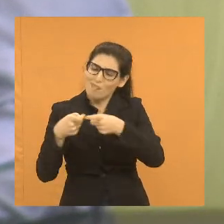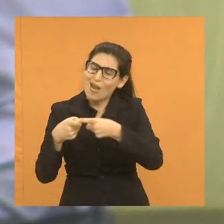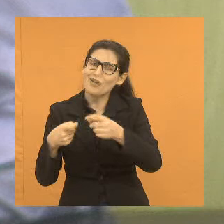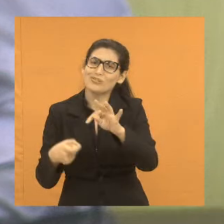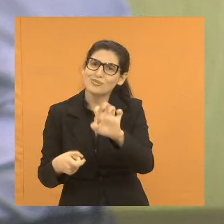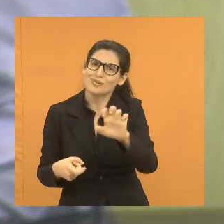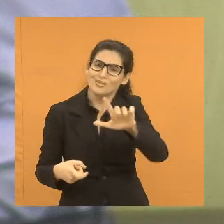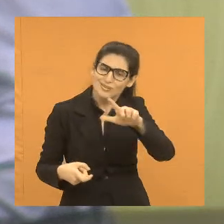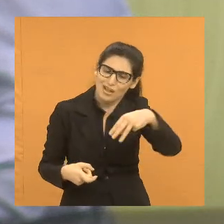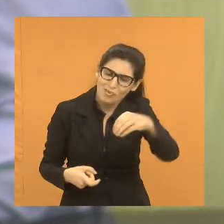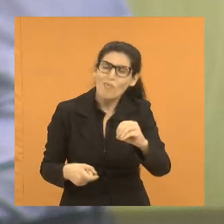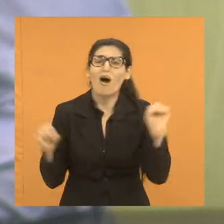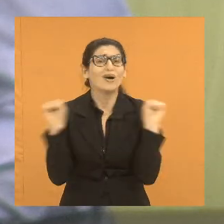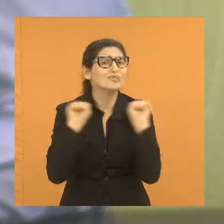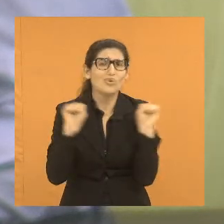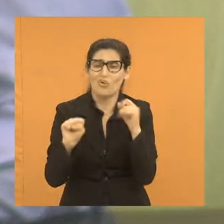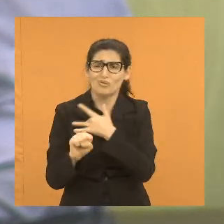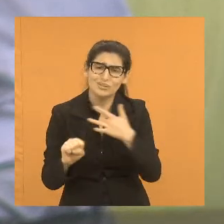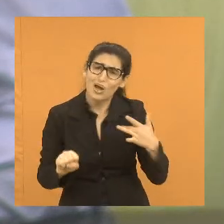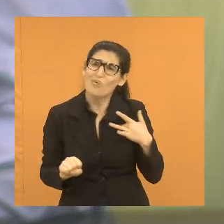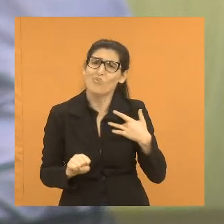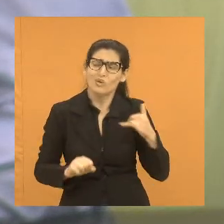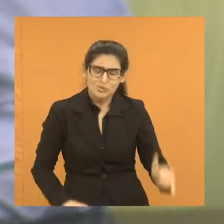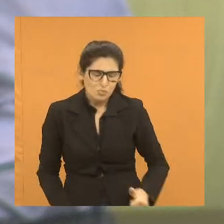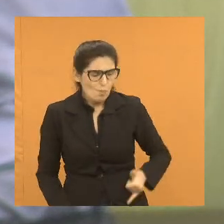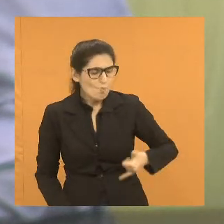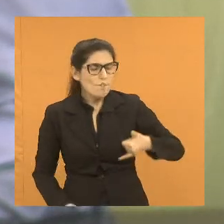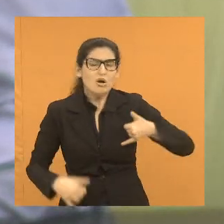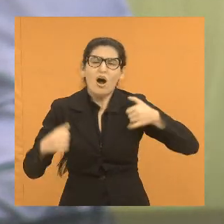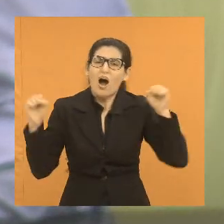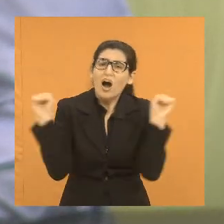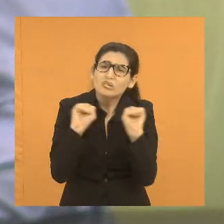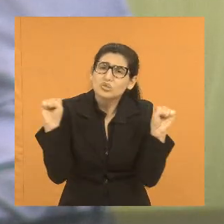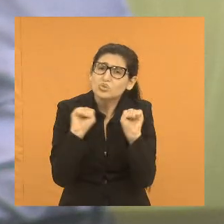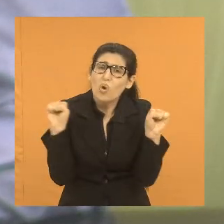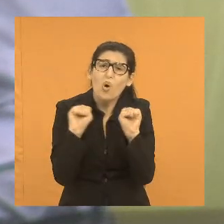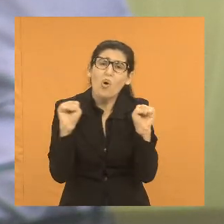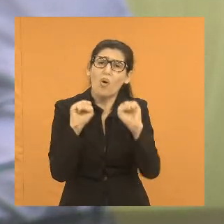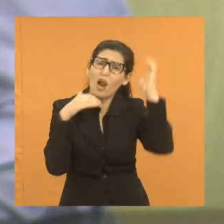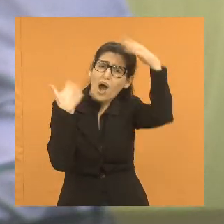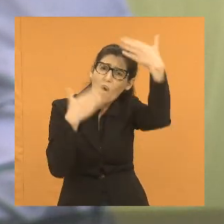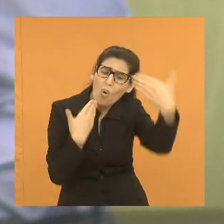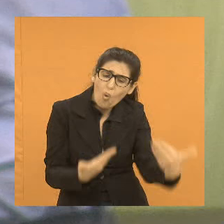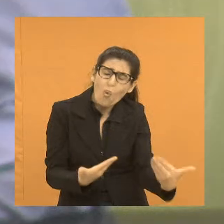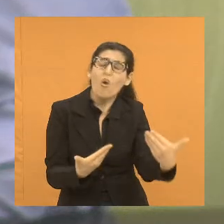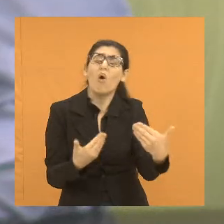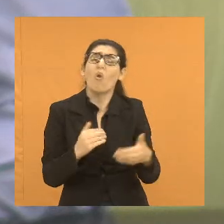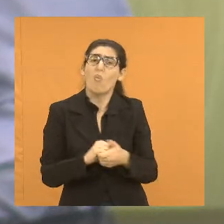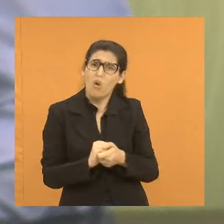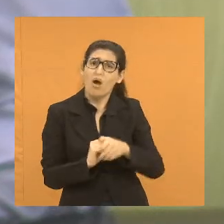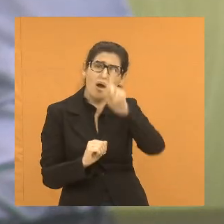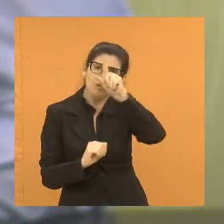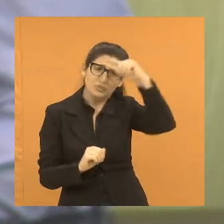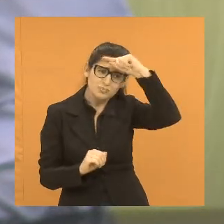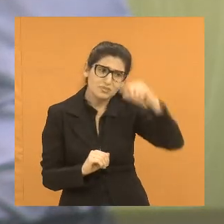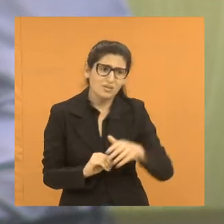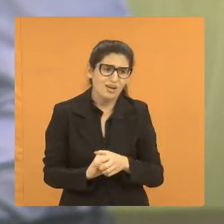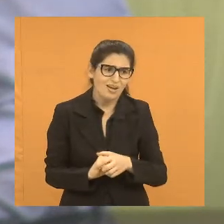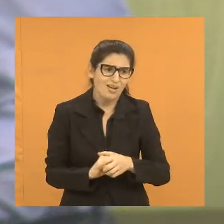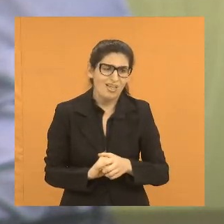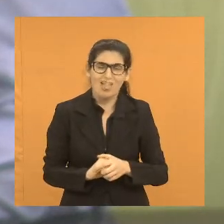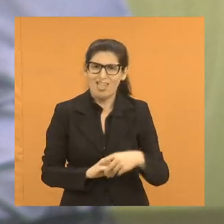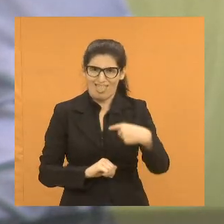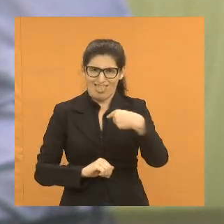Dr. Telmo lá. Ele é o nosso maior orgulho de saúde pública que tem, e não existe isso de eu mandar tirar,